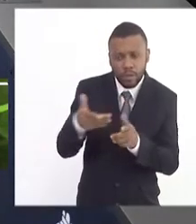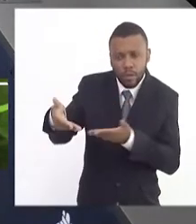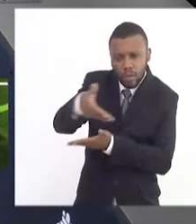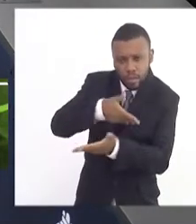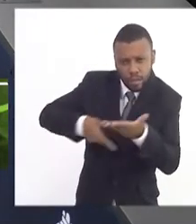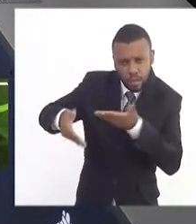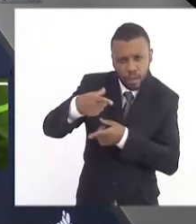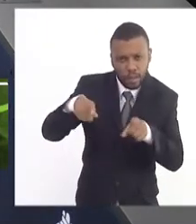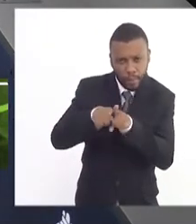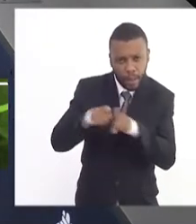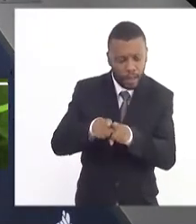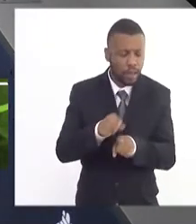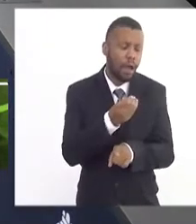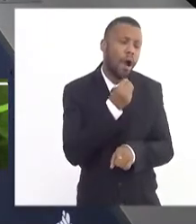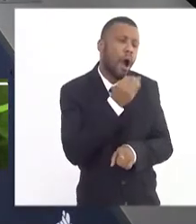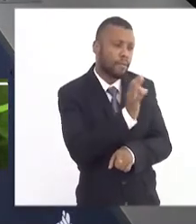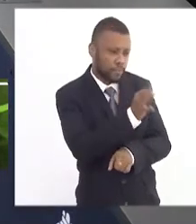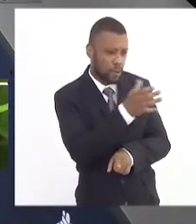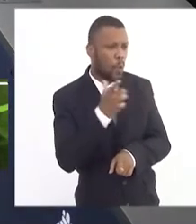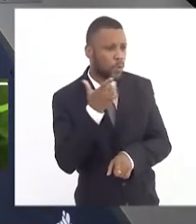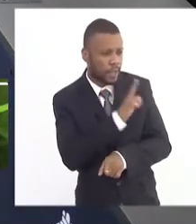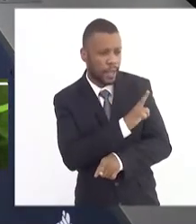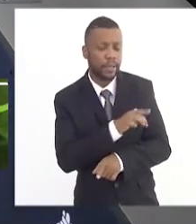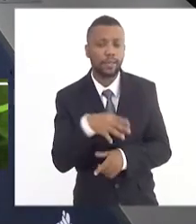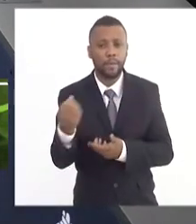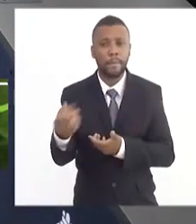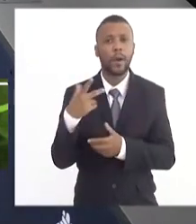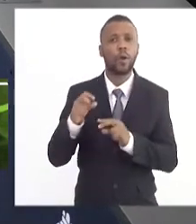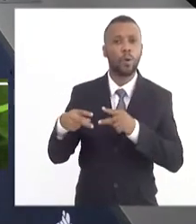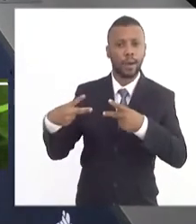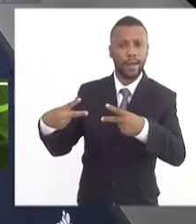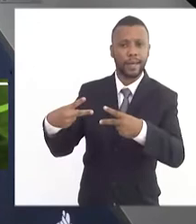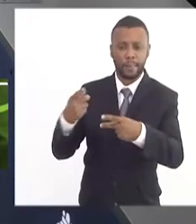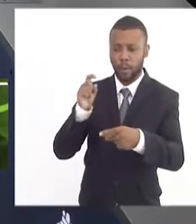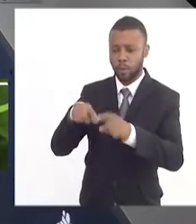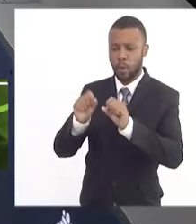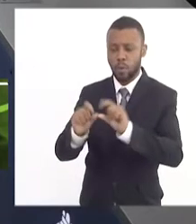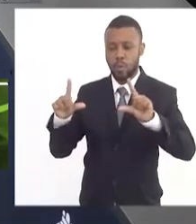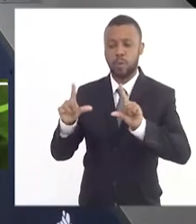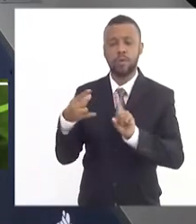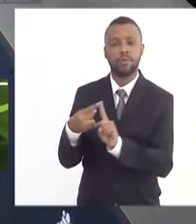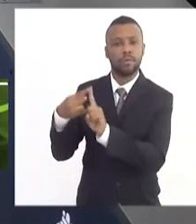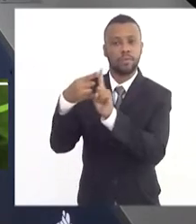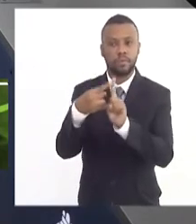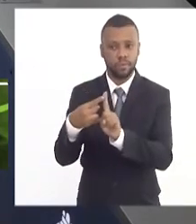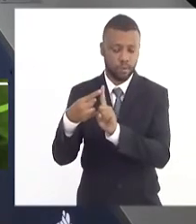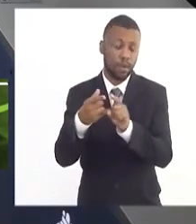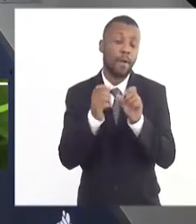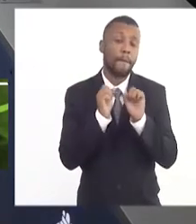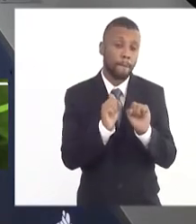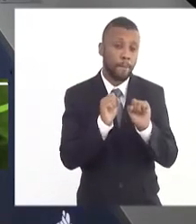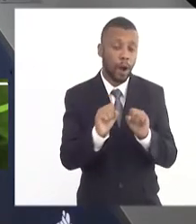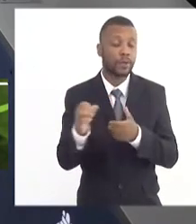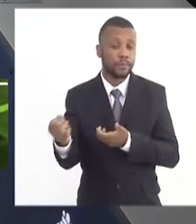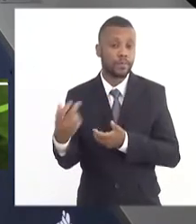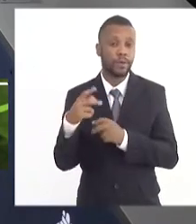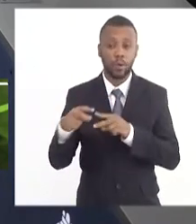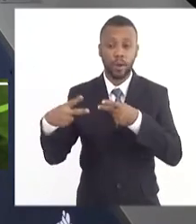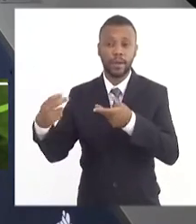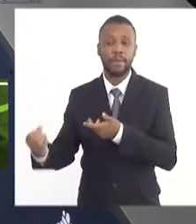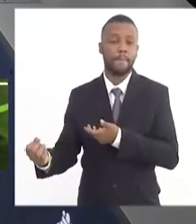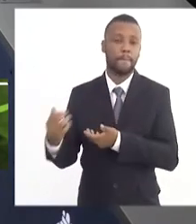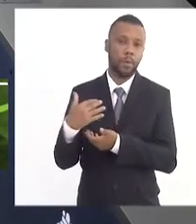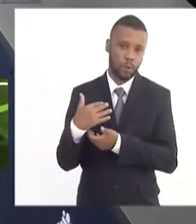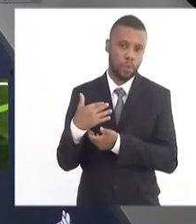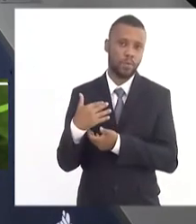Claro, claro. Não estou ainda muito ambientado. Podia mandar o link para o... Que aí